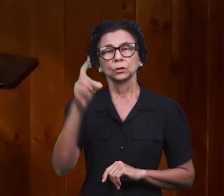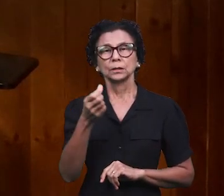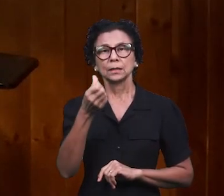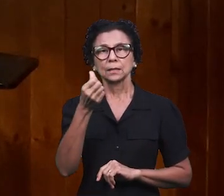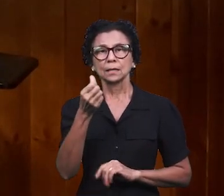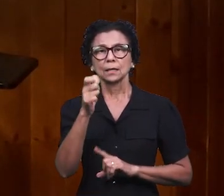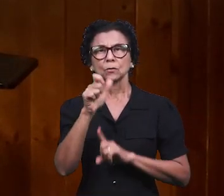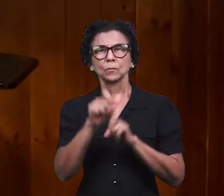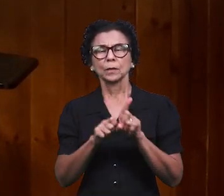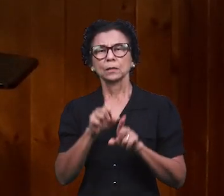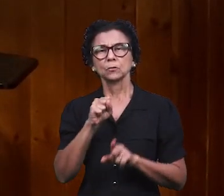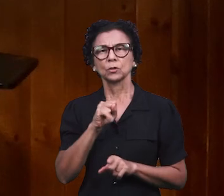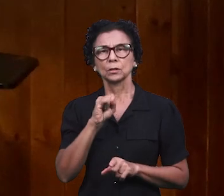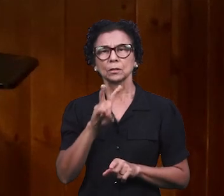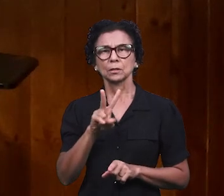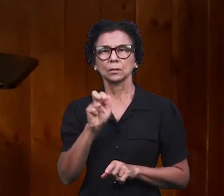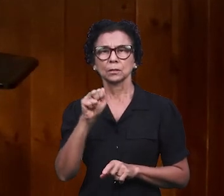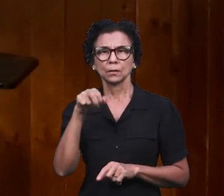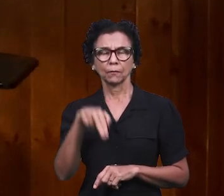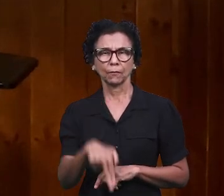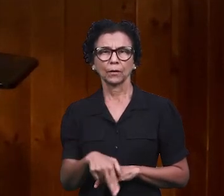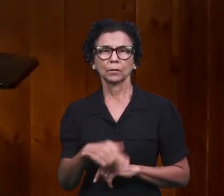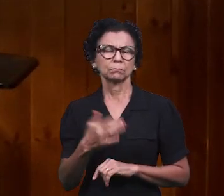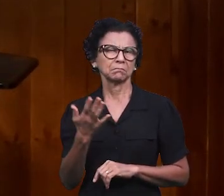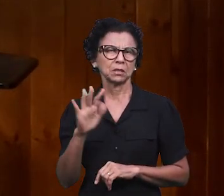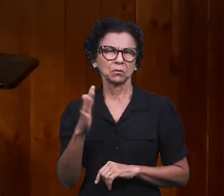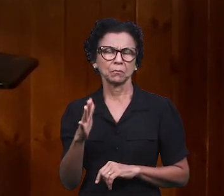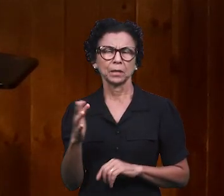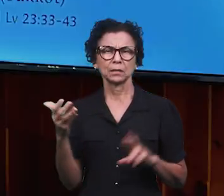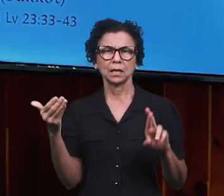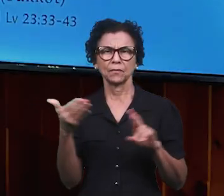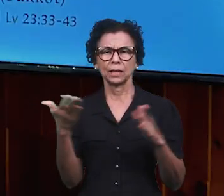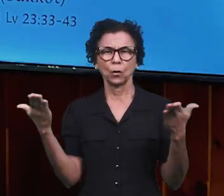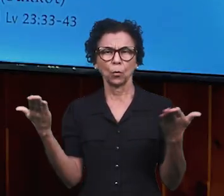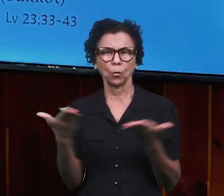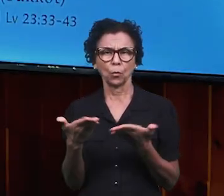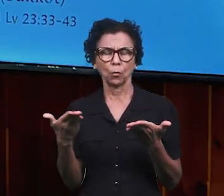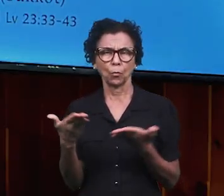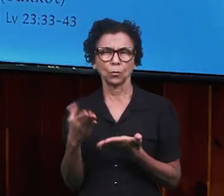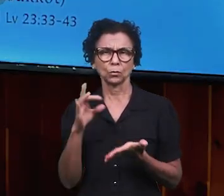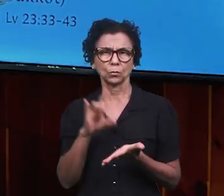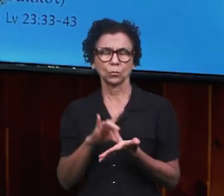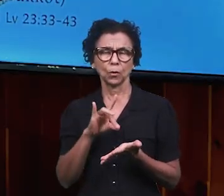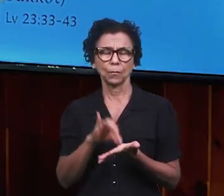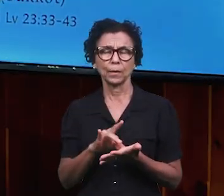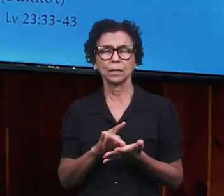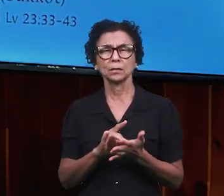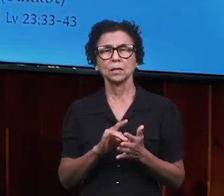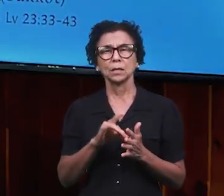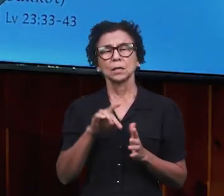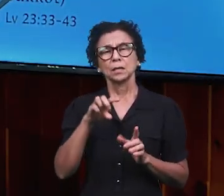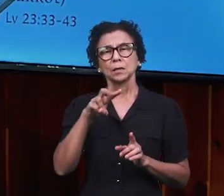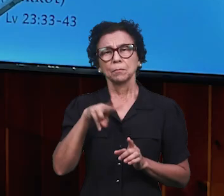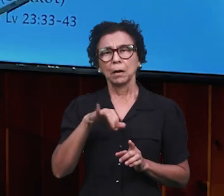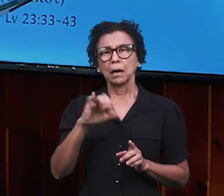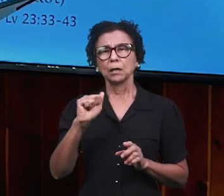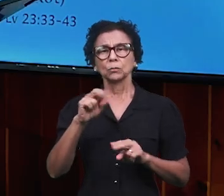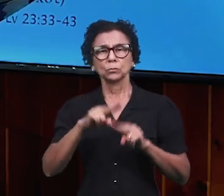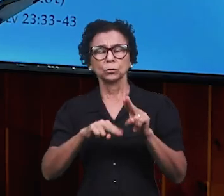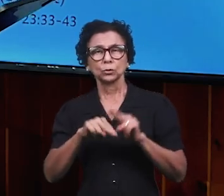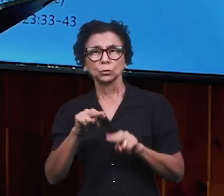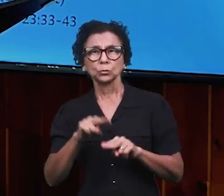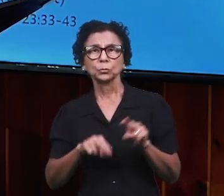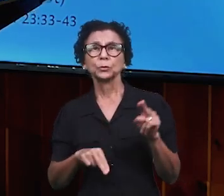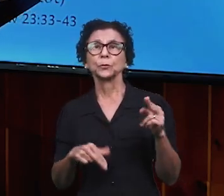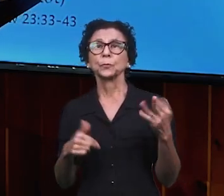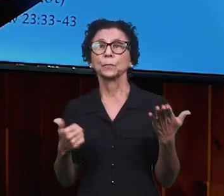Sivan. Corresponde ao nosso maio, junho, mais ou menos. É a entrega da Torá no Sinai e a colheita do